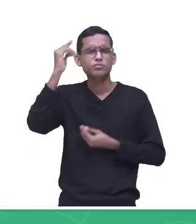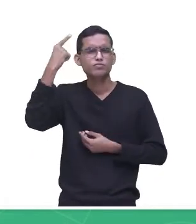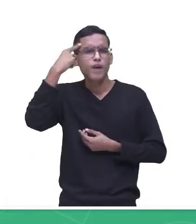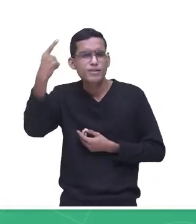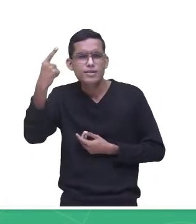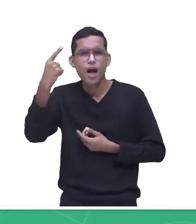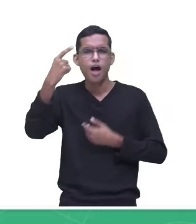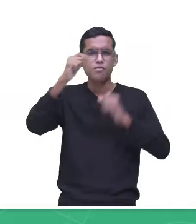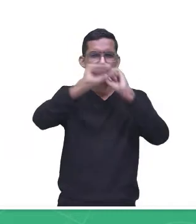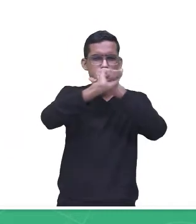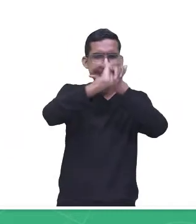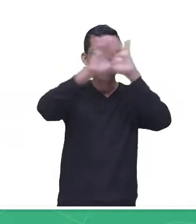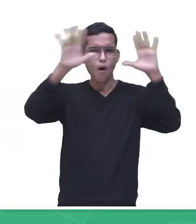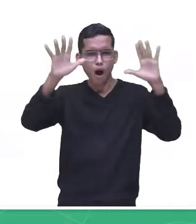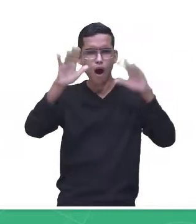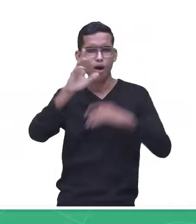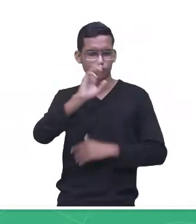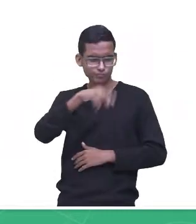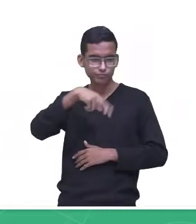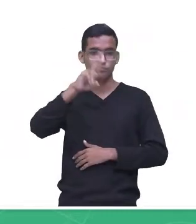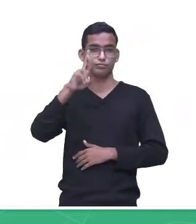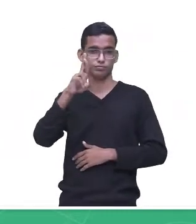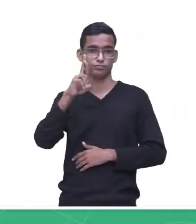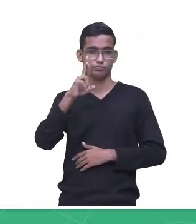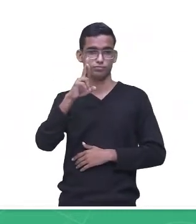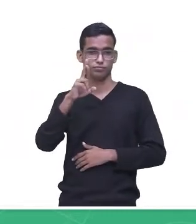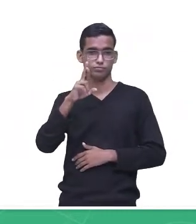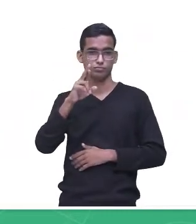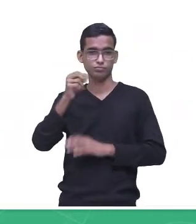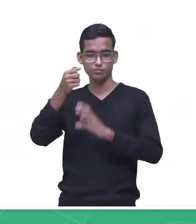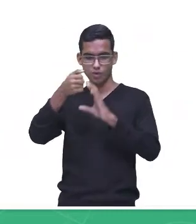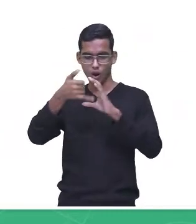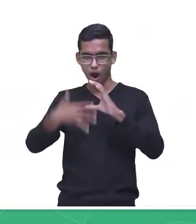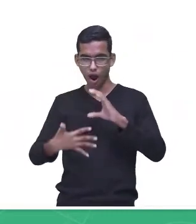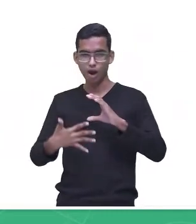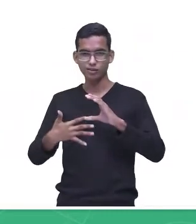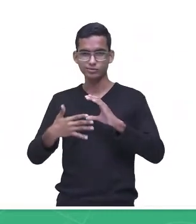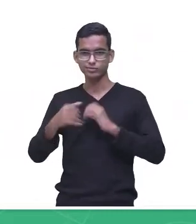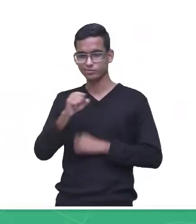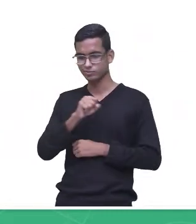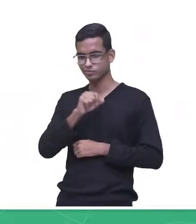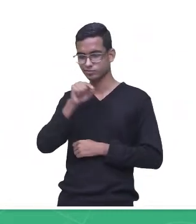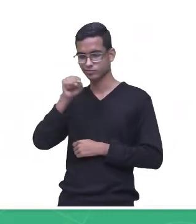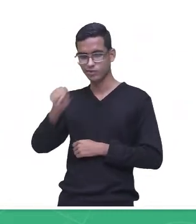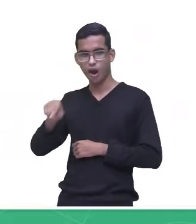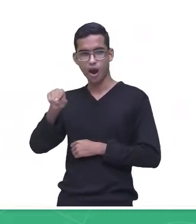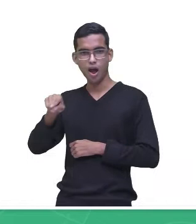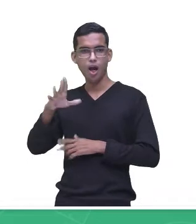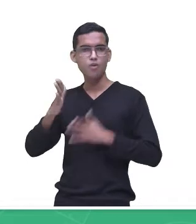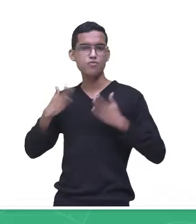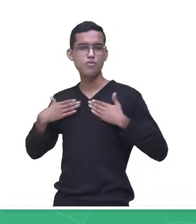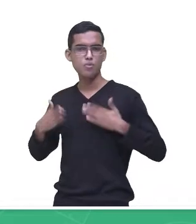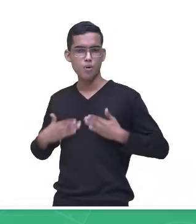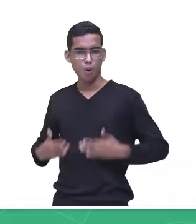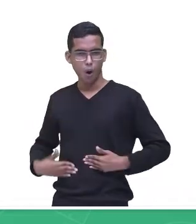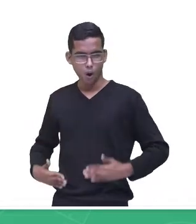é o mundo racional. As características de cada um. Ora, no mundo sensível é o corpo, é o nosso corpo, tá?